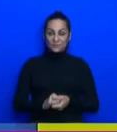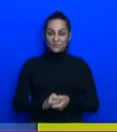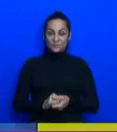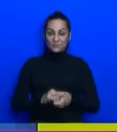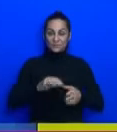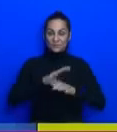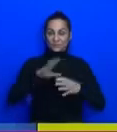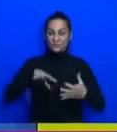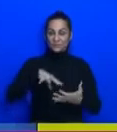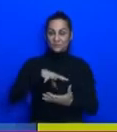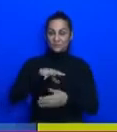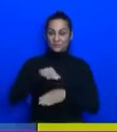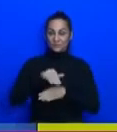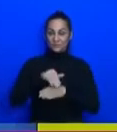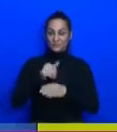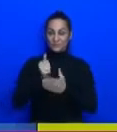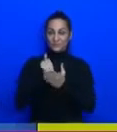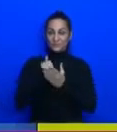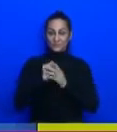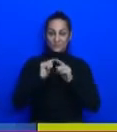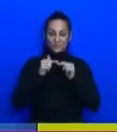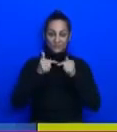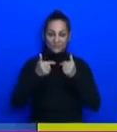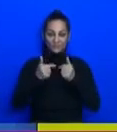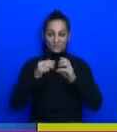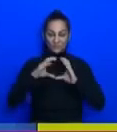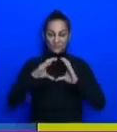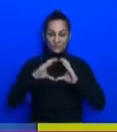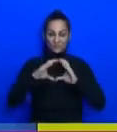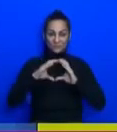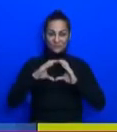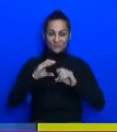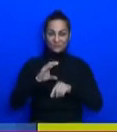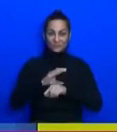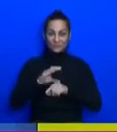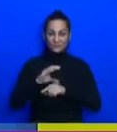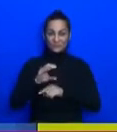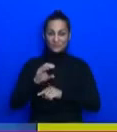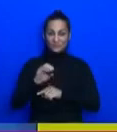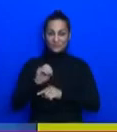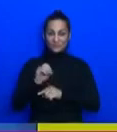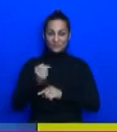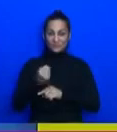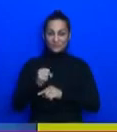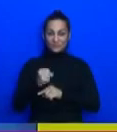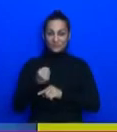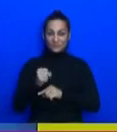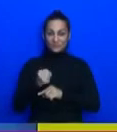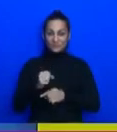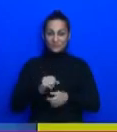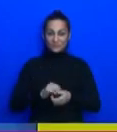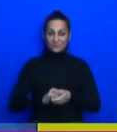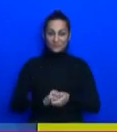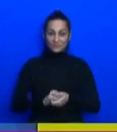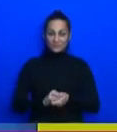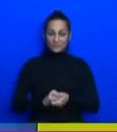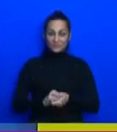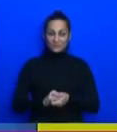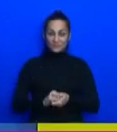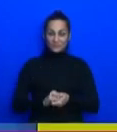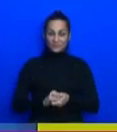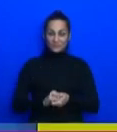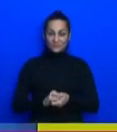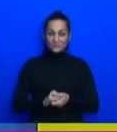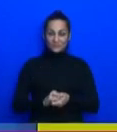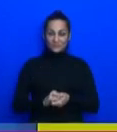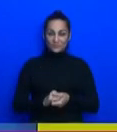O globo girando, você chamando, a sorte chegando. Bola cinza 08, cinza número 08.